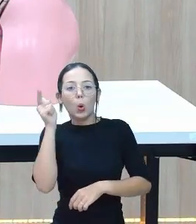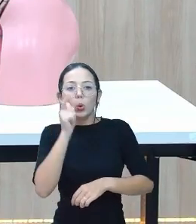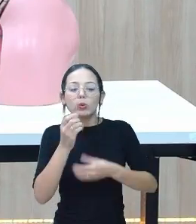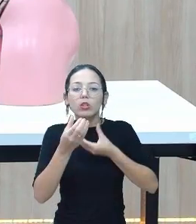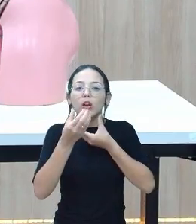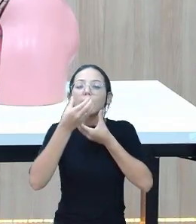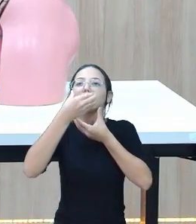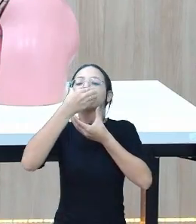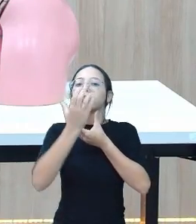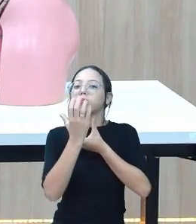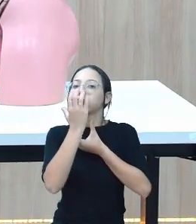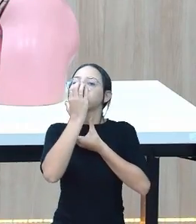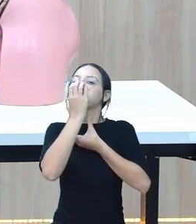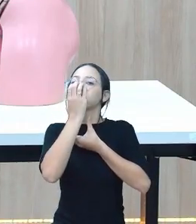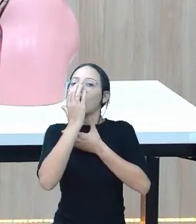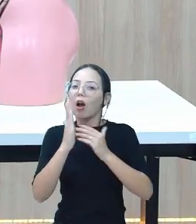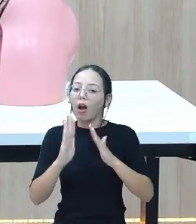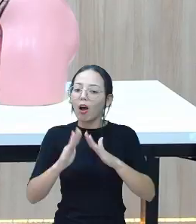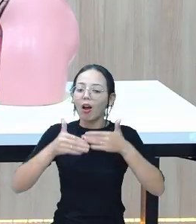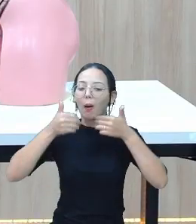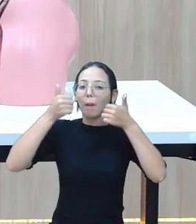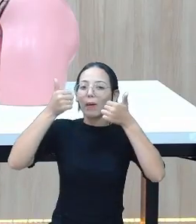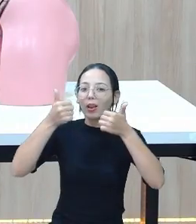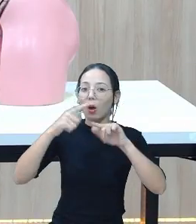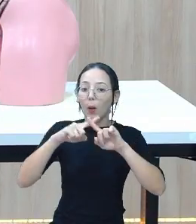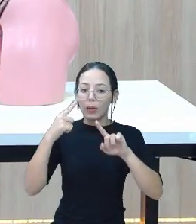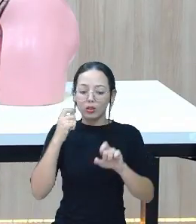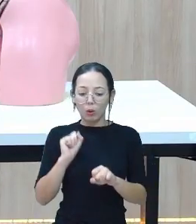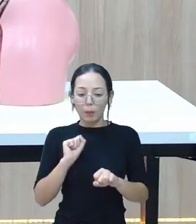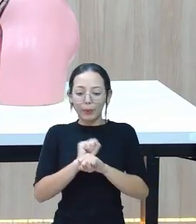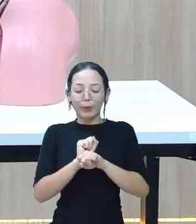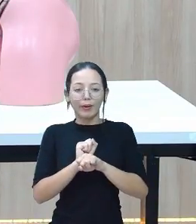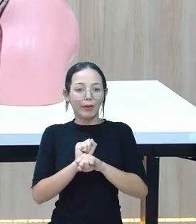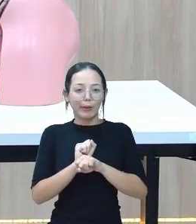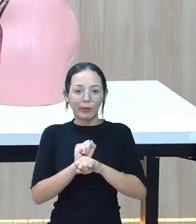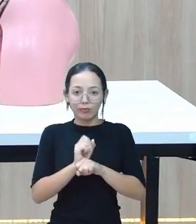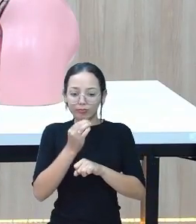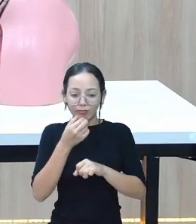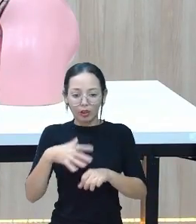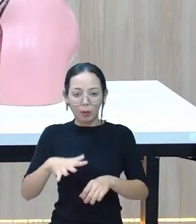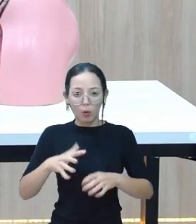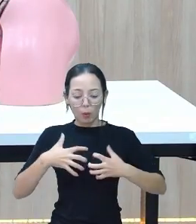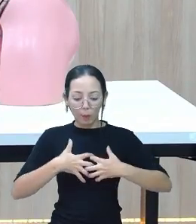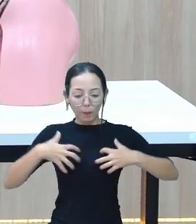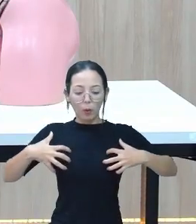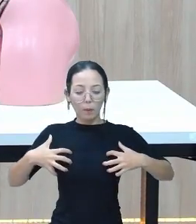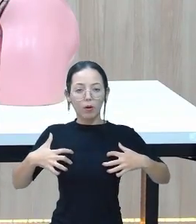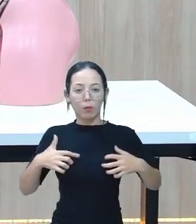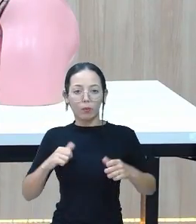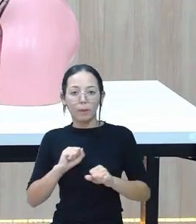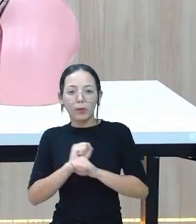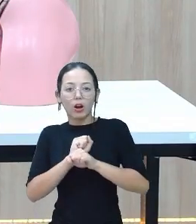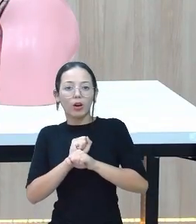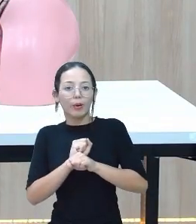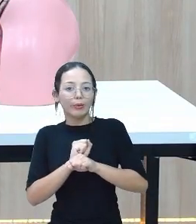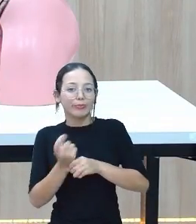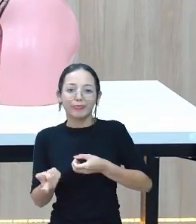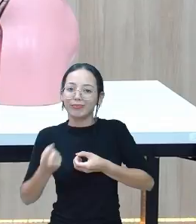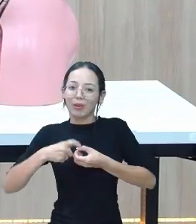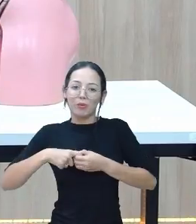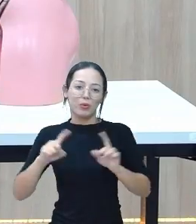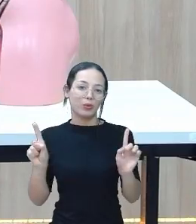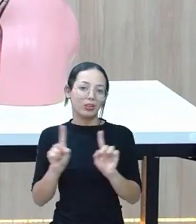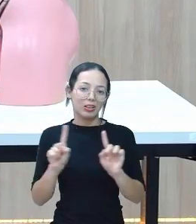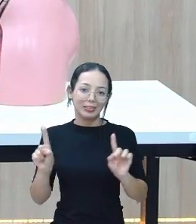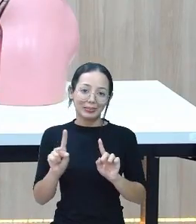respirar melhor. E às vezes esse pulmão que parou de respirar, de funcionar, desculpem, ele não volta